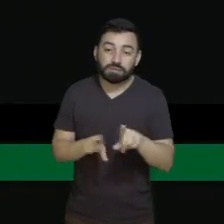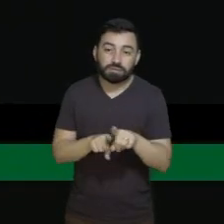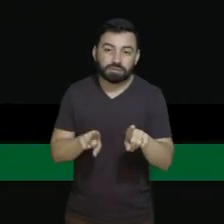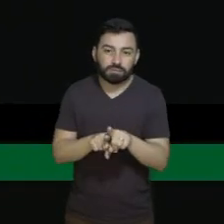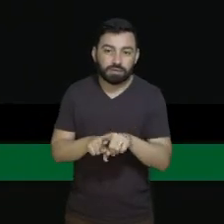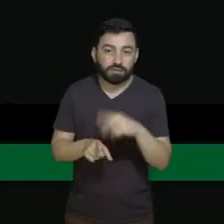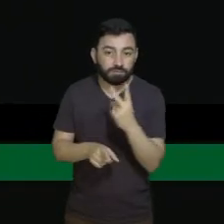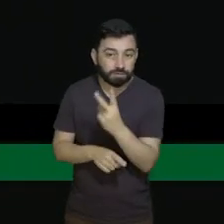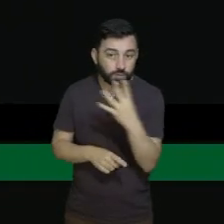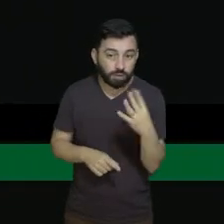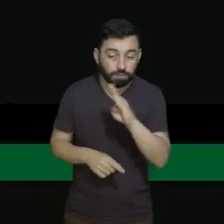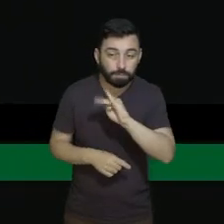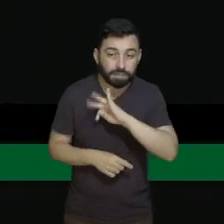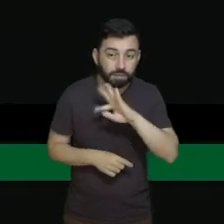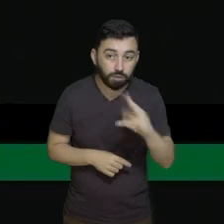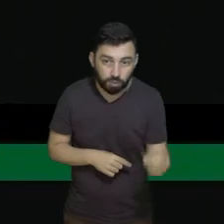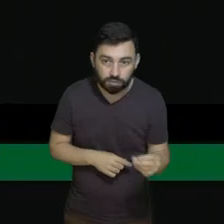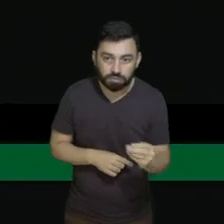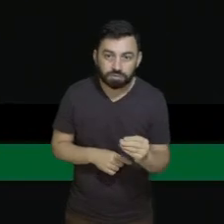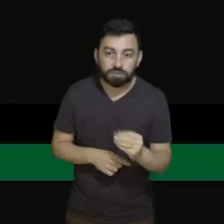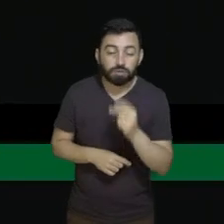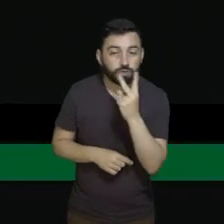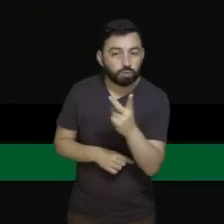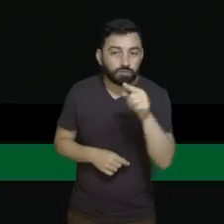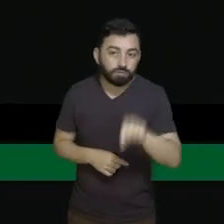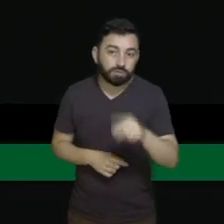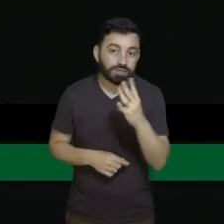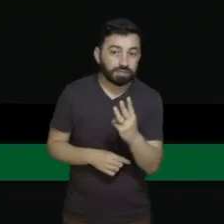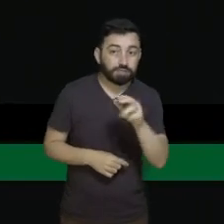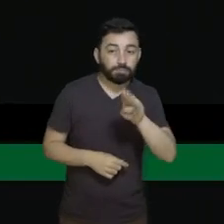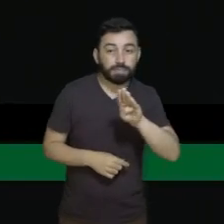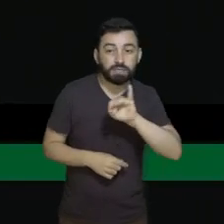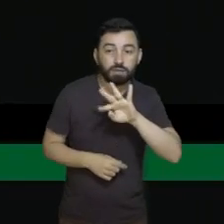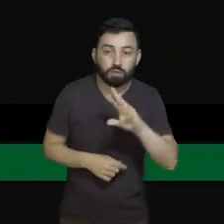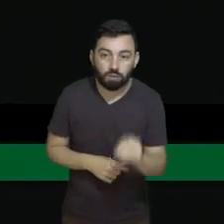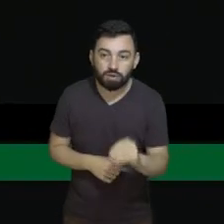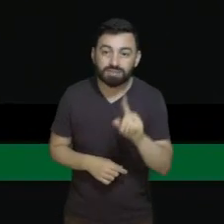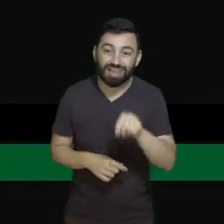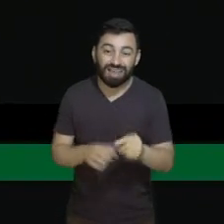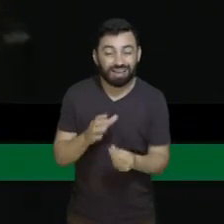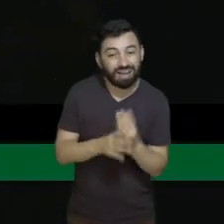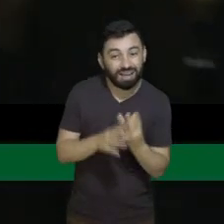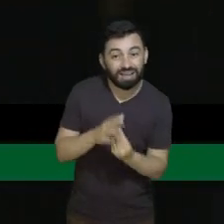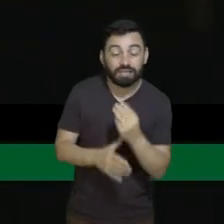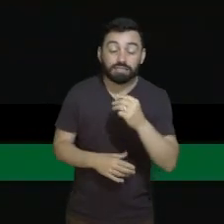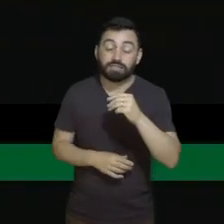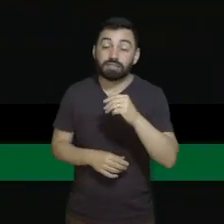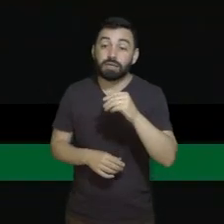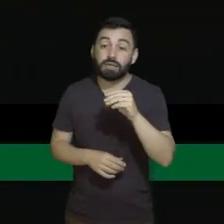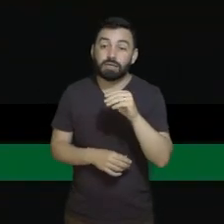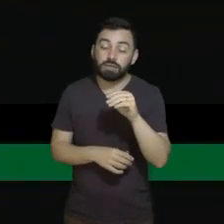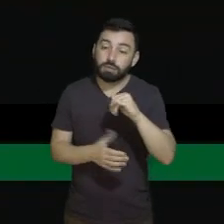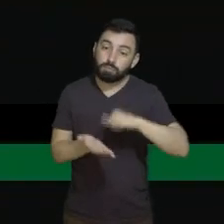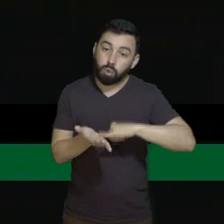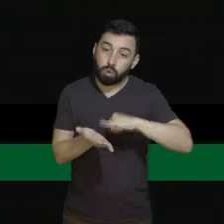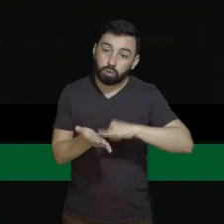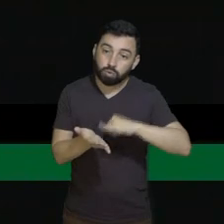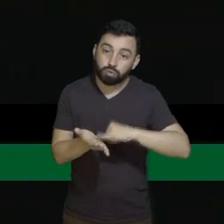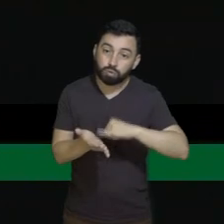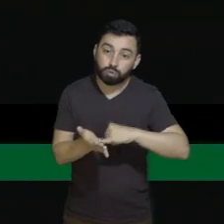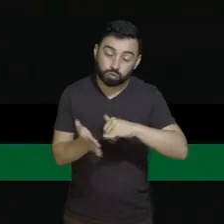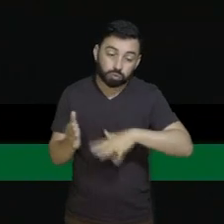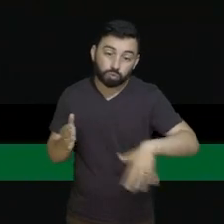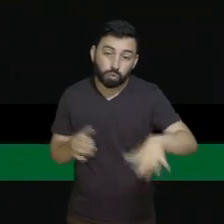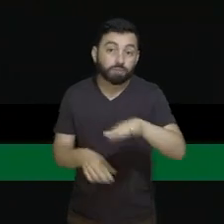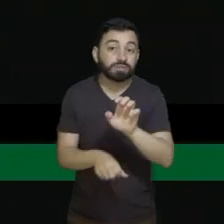24 bilhões, 2,3 bilhões foi gerado de impostos para o estado